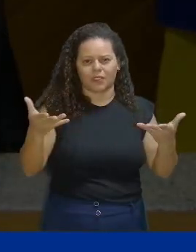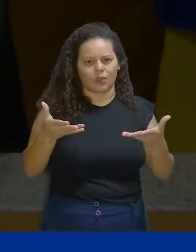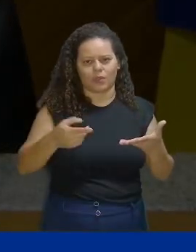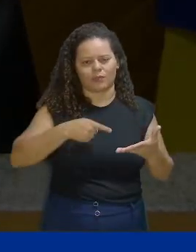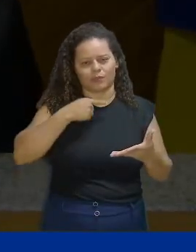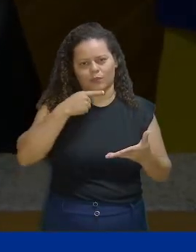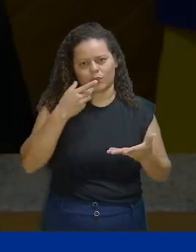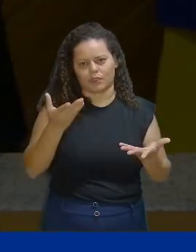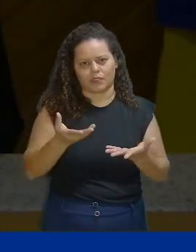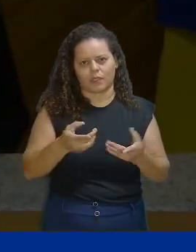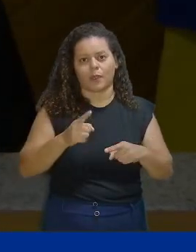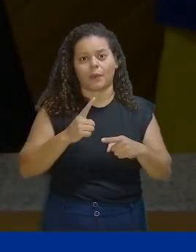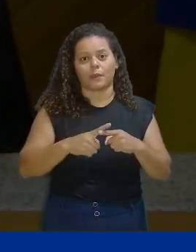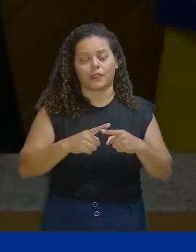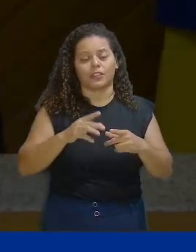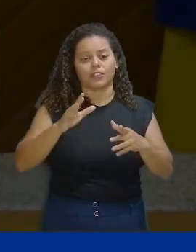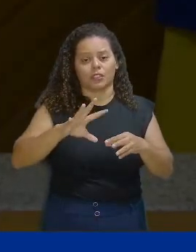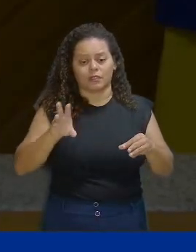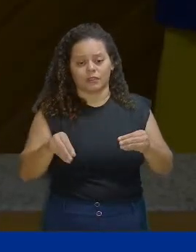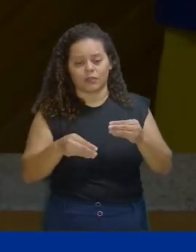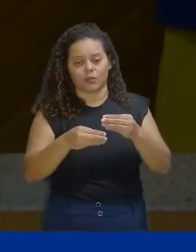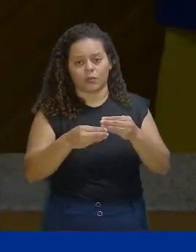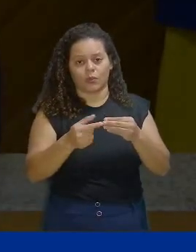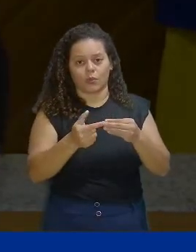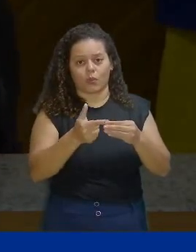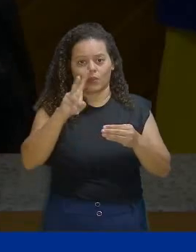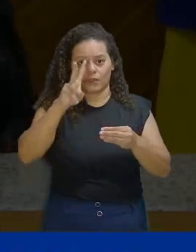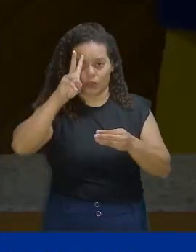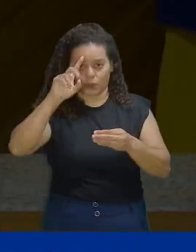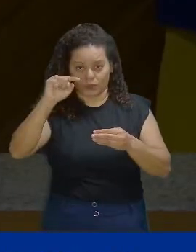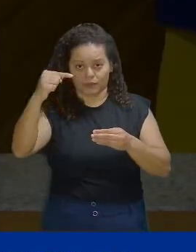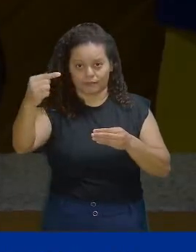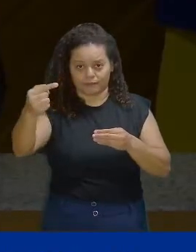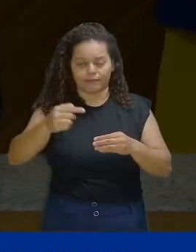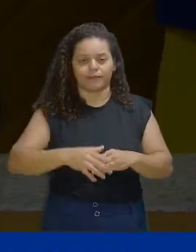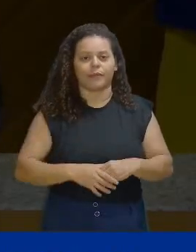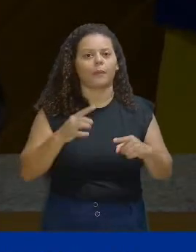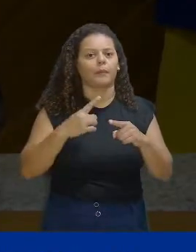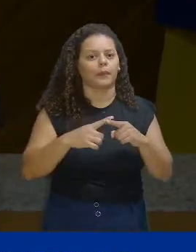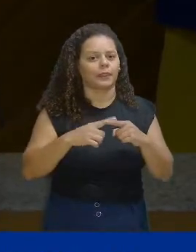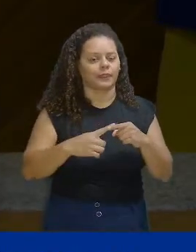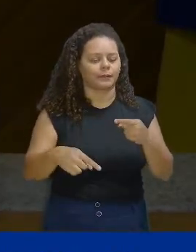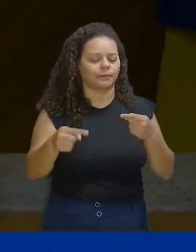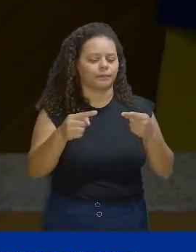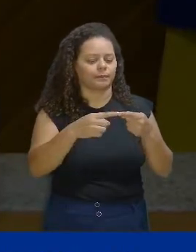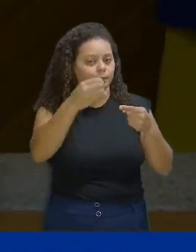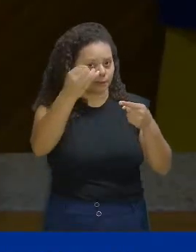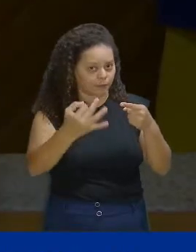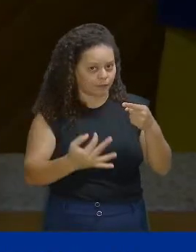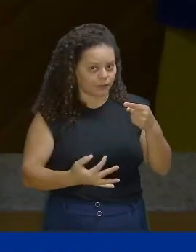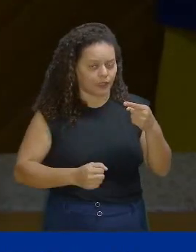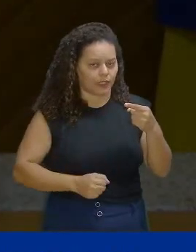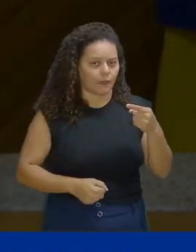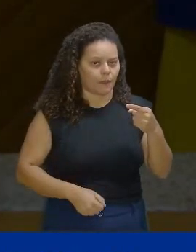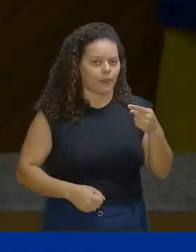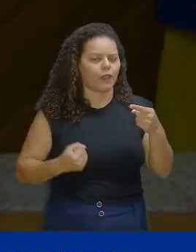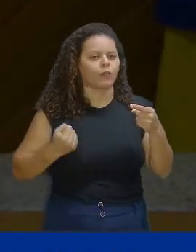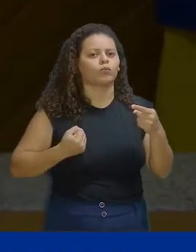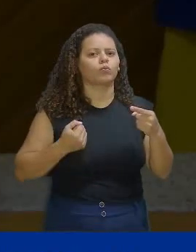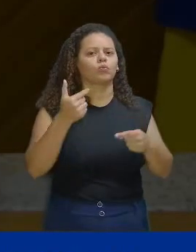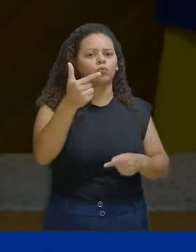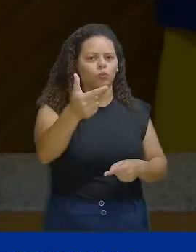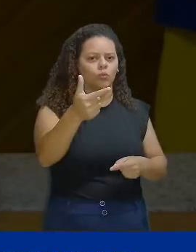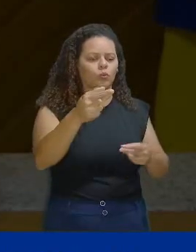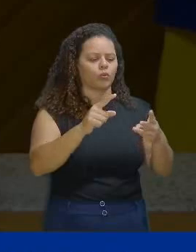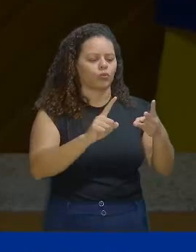possível julgar hoje, já estou incluindo na pauta de segunda-feira, pelas razões seguintes. O número 2